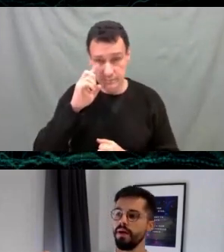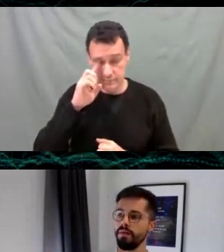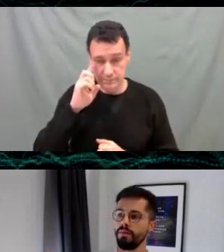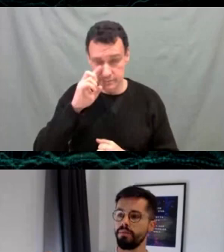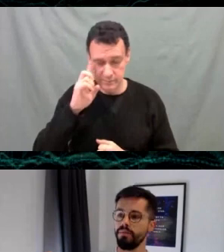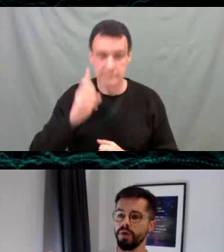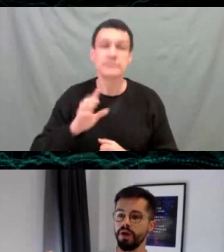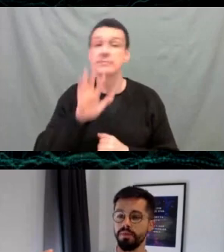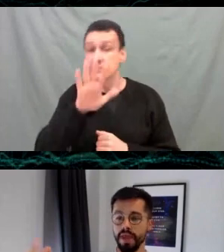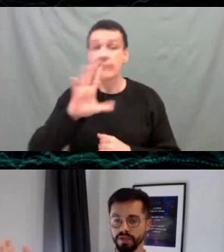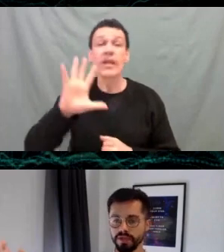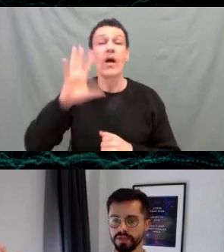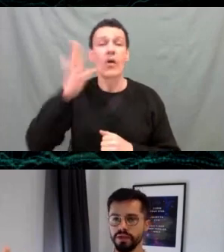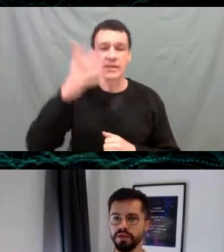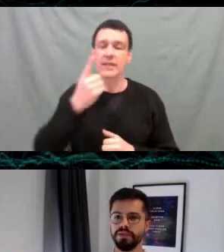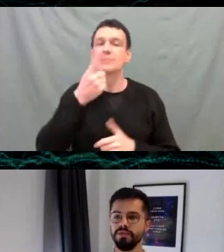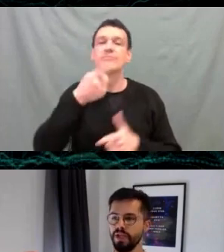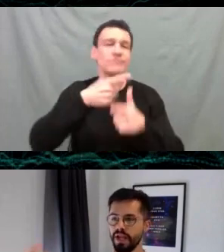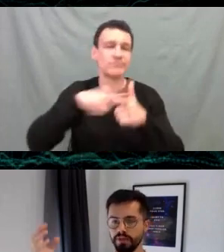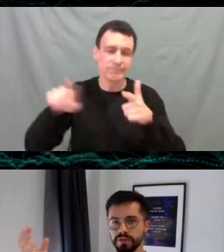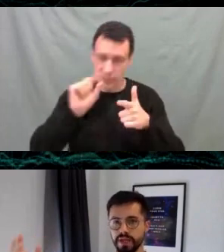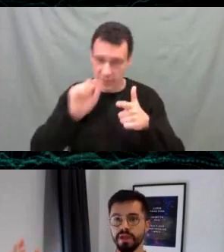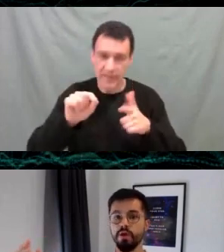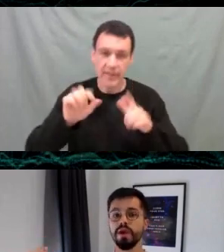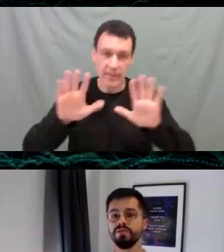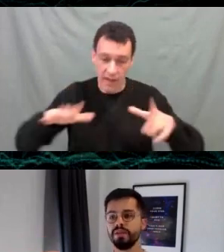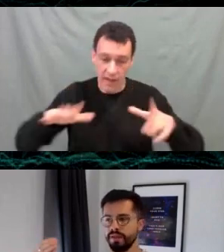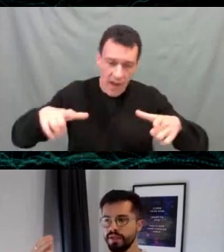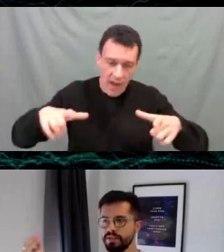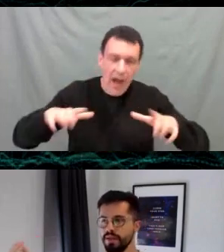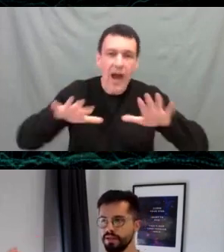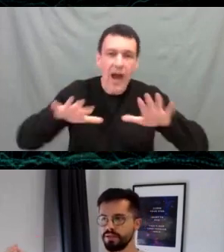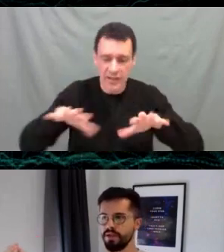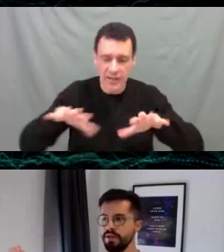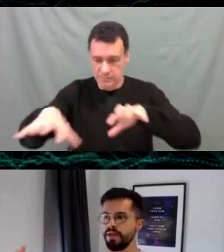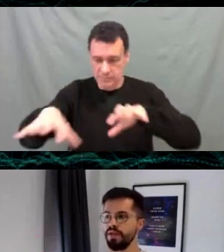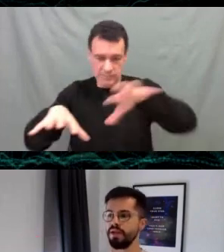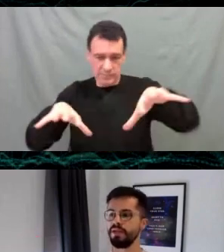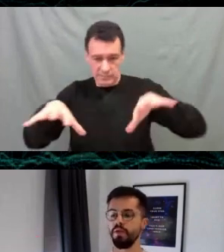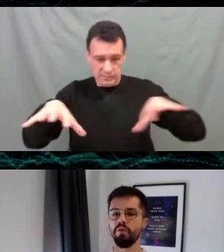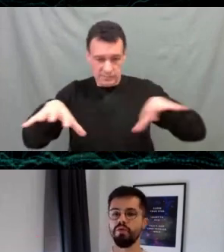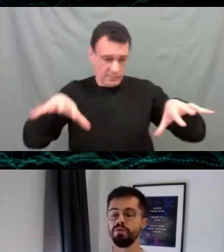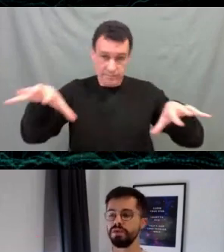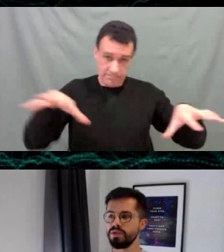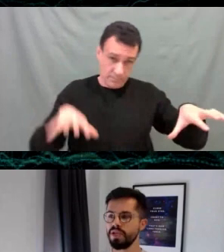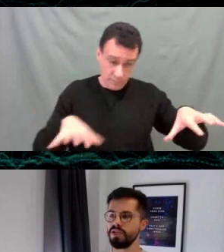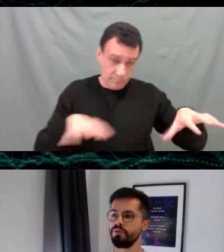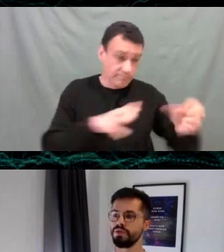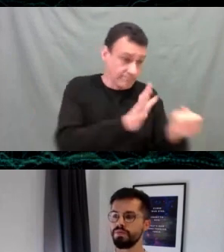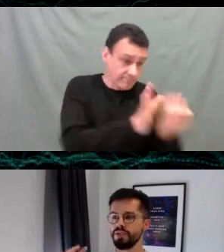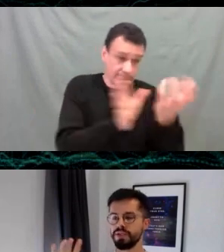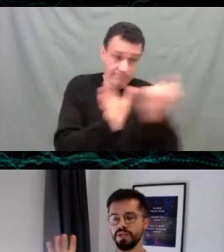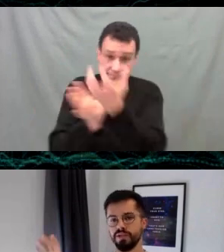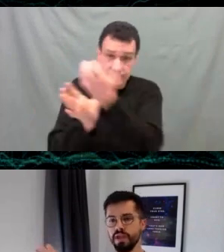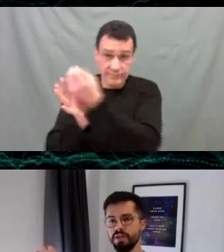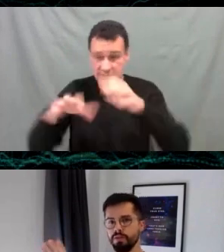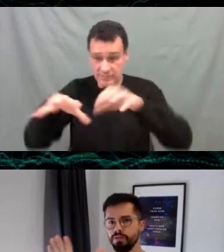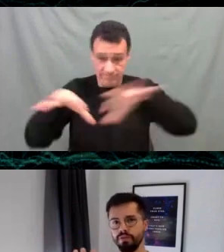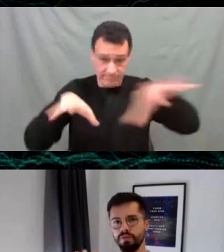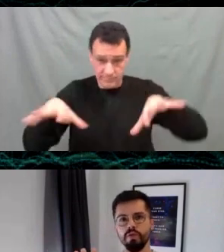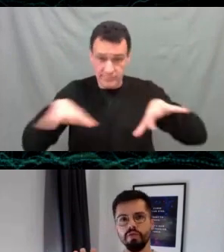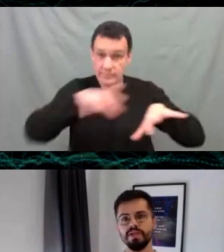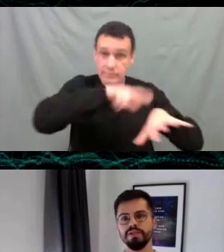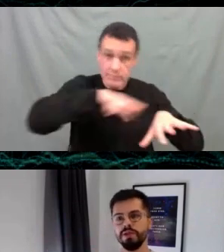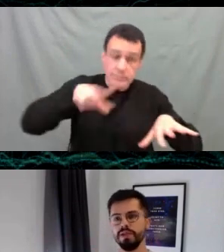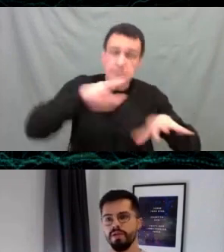de ambientes sendo geral dos né E como quem foi atrás esse ambiente né então vamos dizer o seguinte para os aventu que a